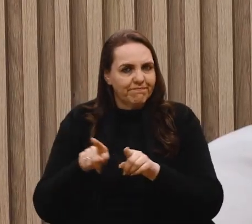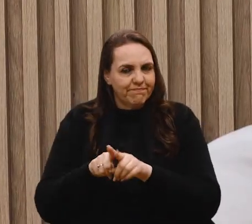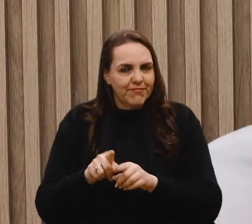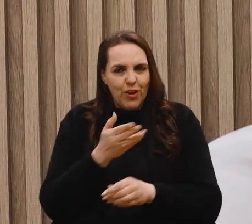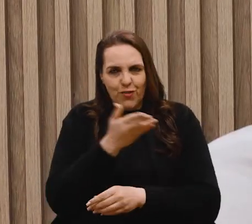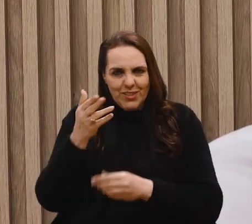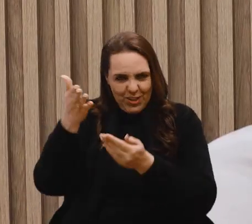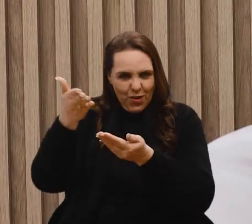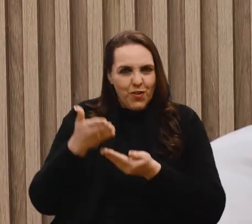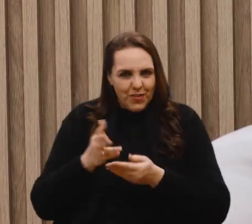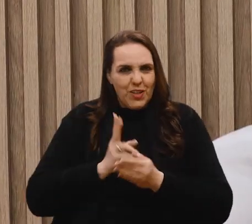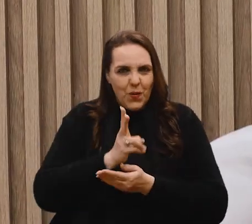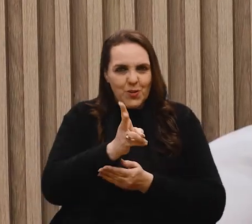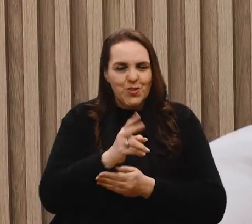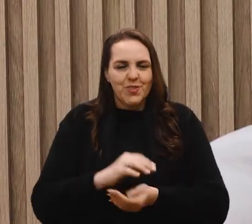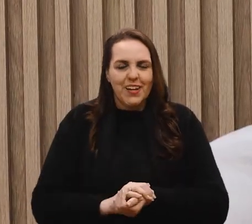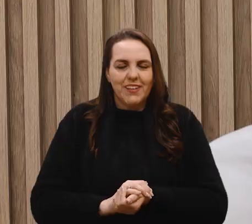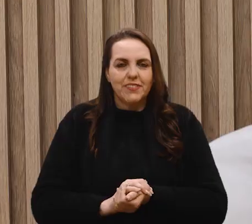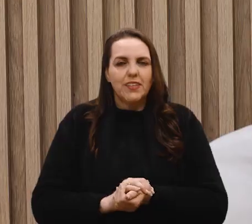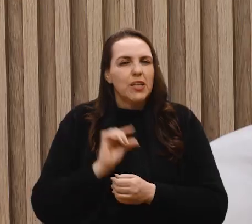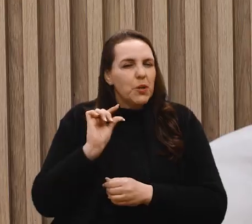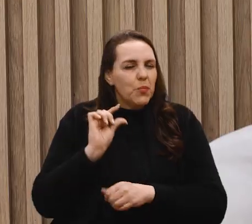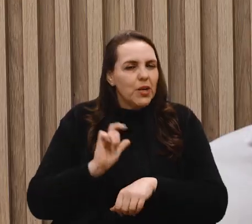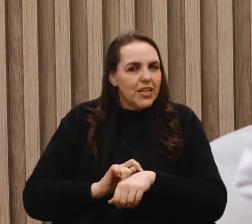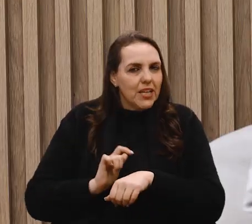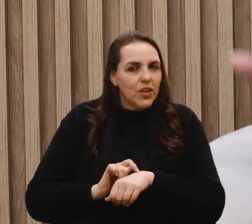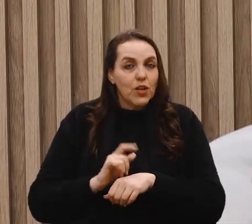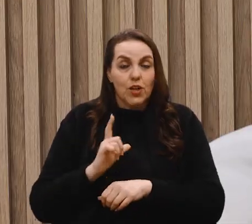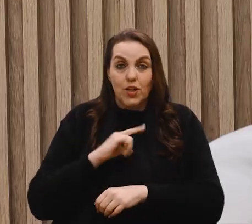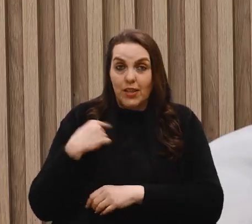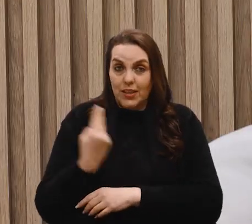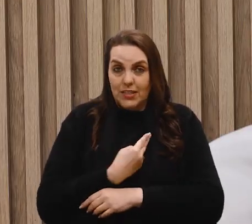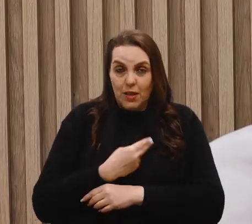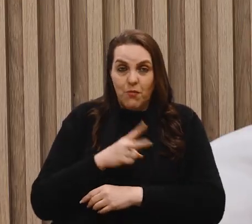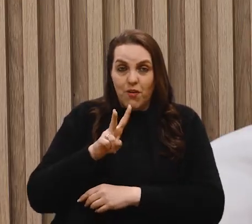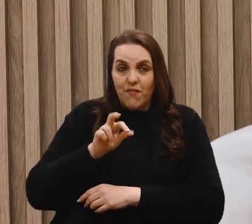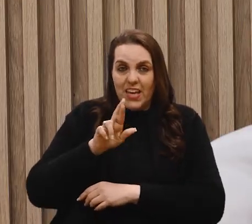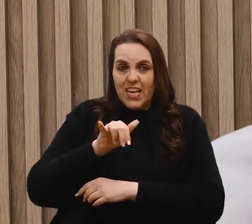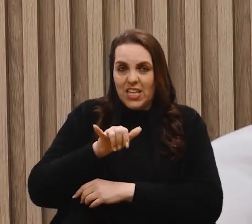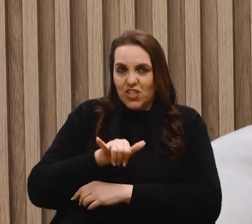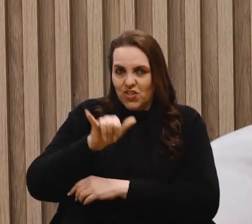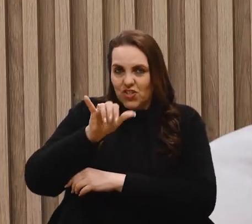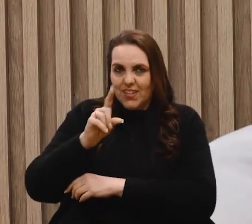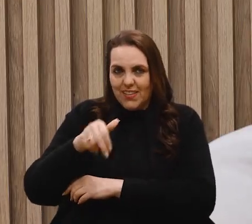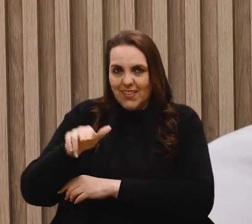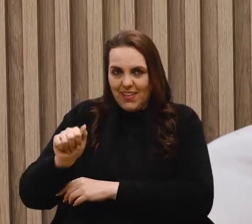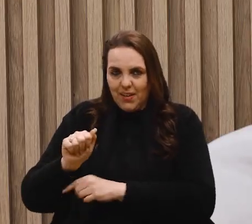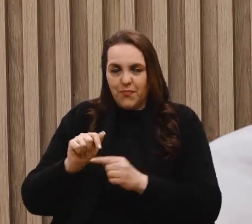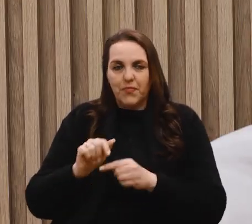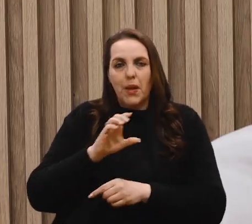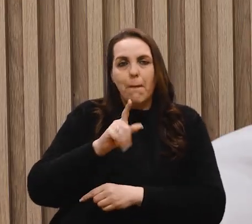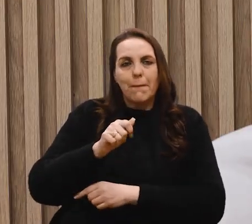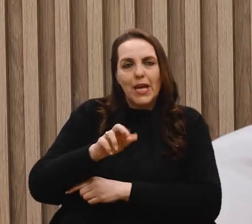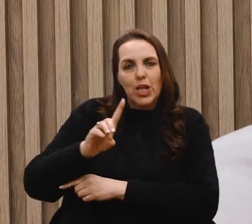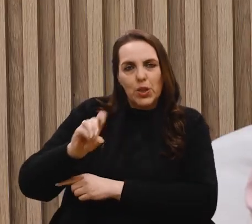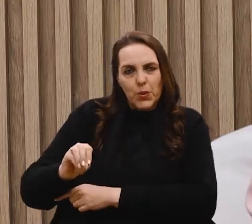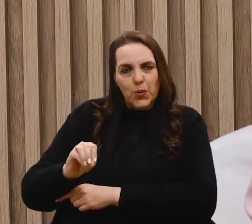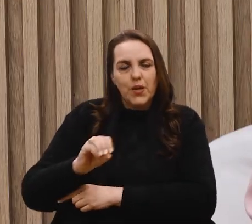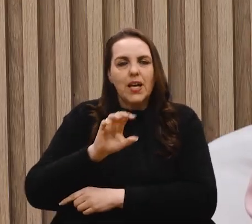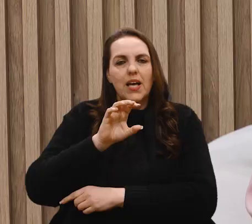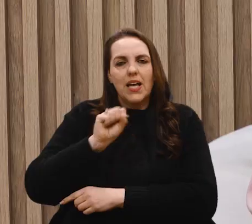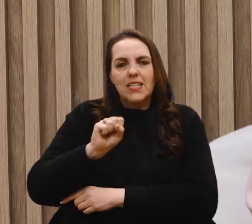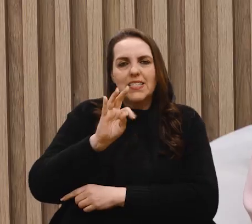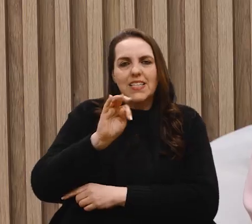você a permanecer conosco, porque daqui um pouquinho a gente tem Veridiana Regis Silva Cuba, o Pedro Eduardo Cuba e a